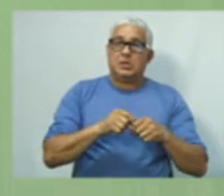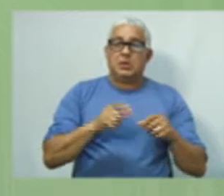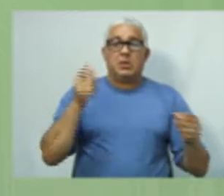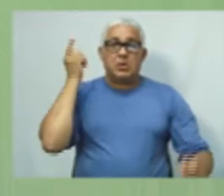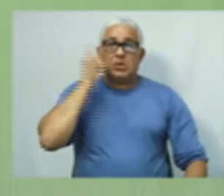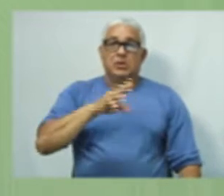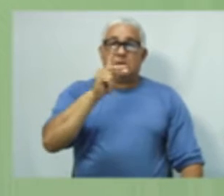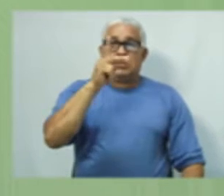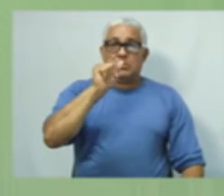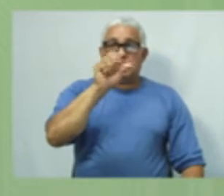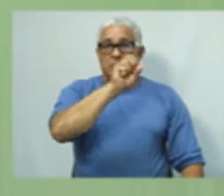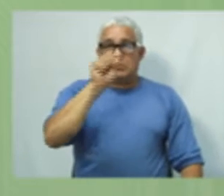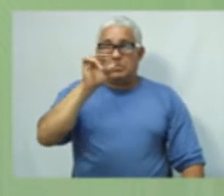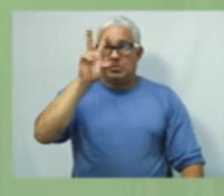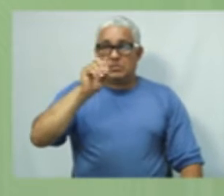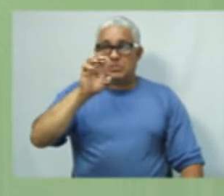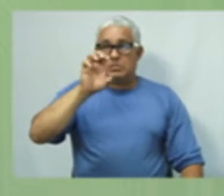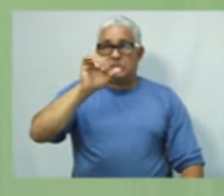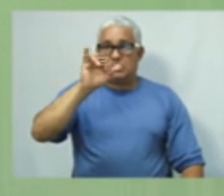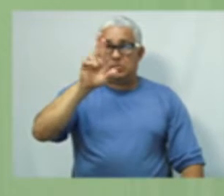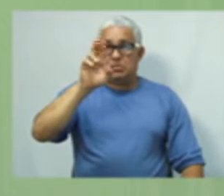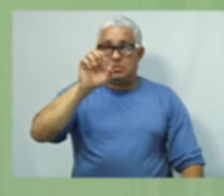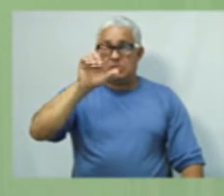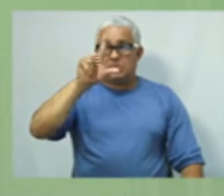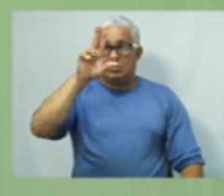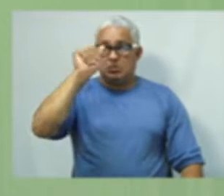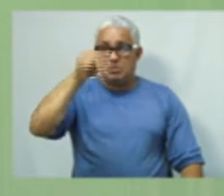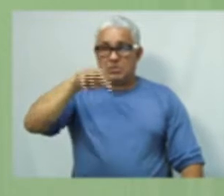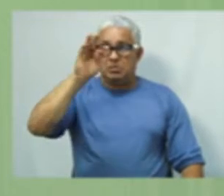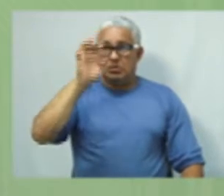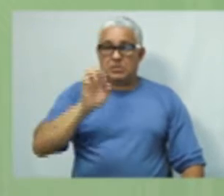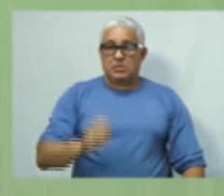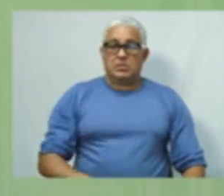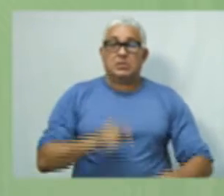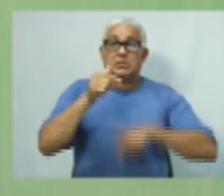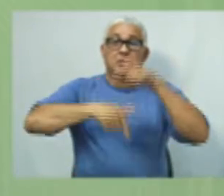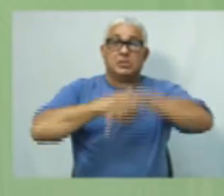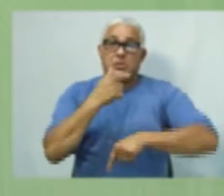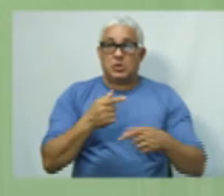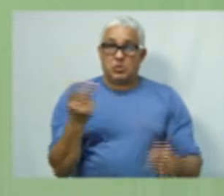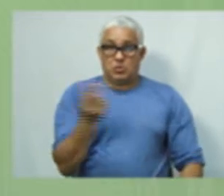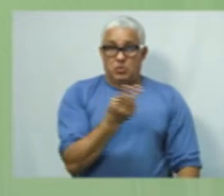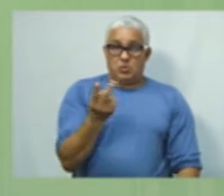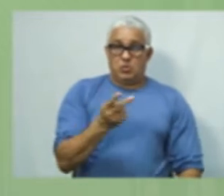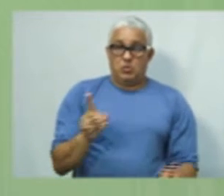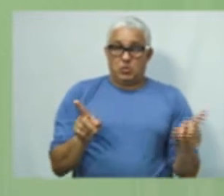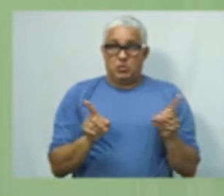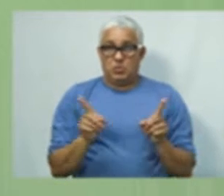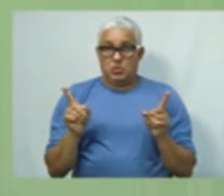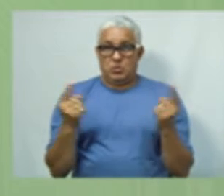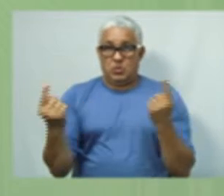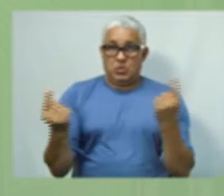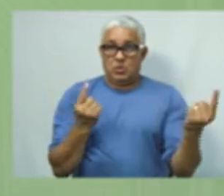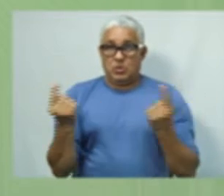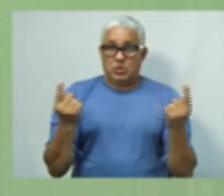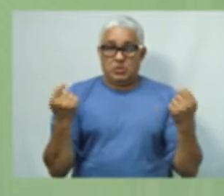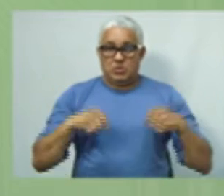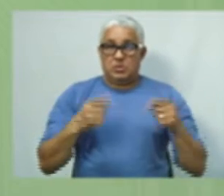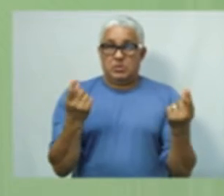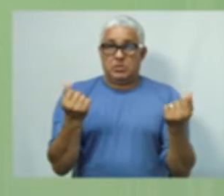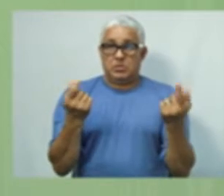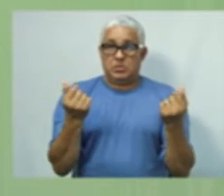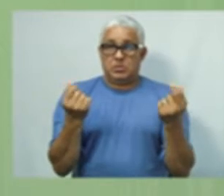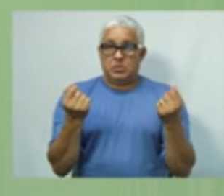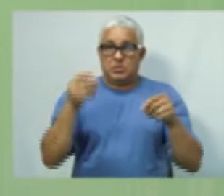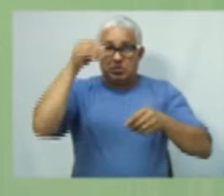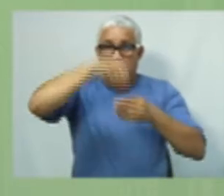estão relacionados. O capital de giro, ele trabalha com os dois. Eu preciso ter essa disponibilidade financeira no meu